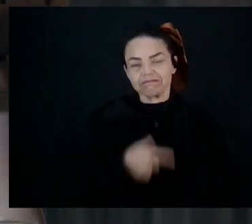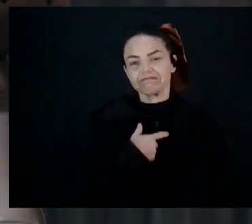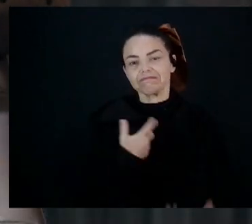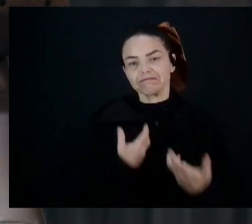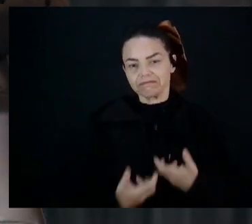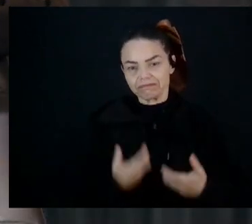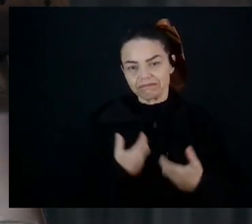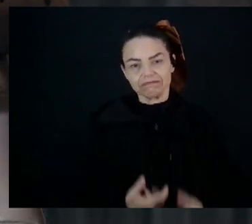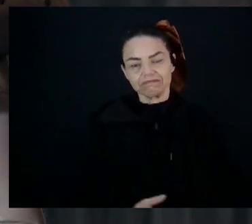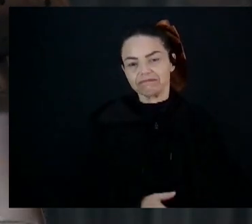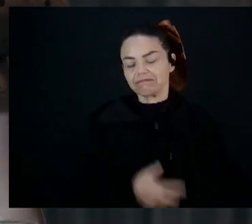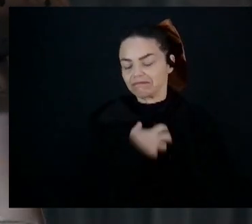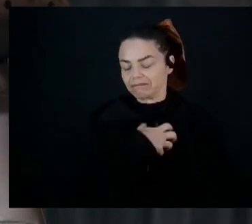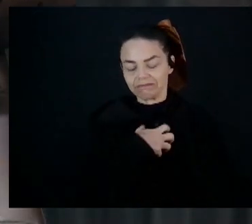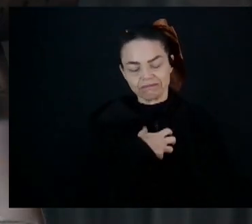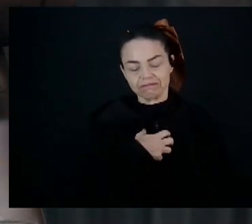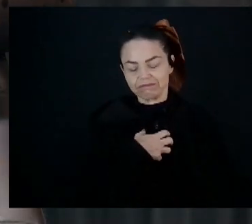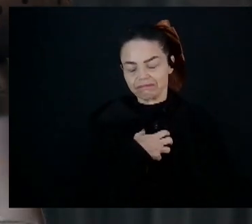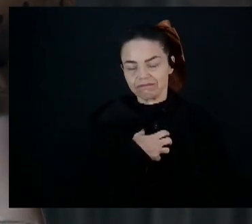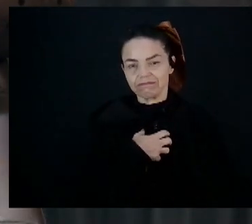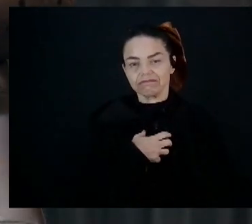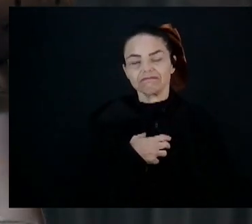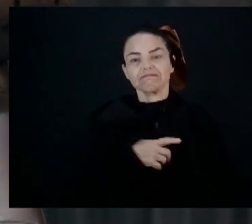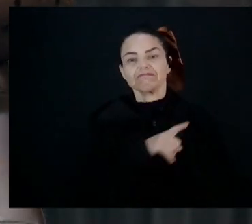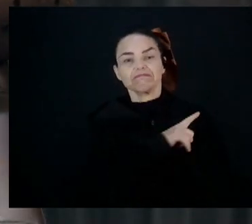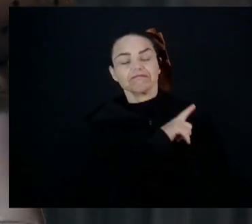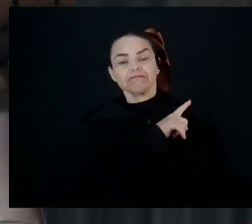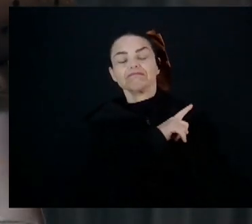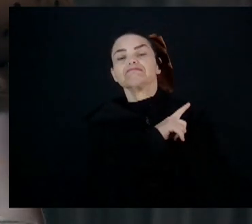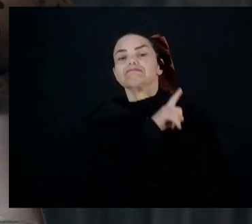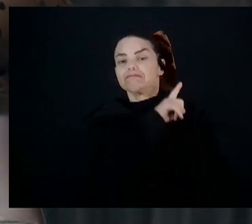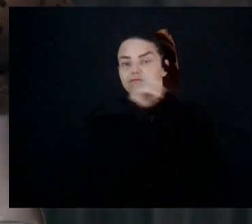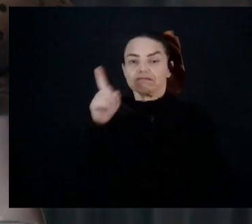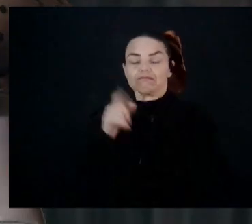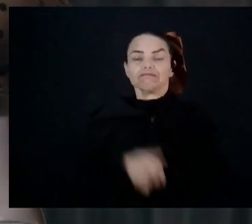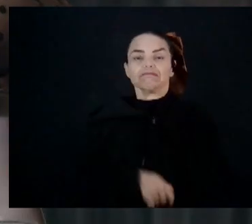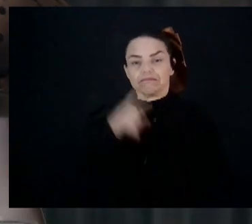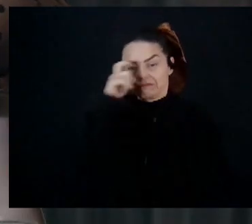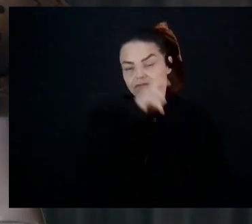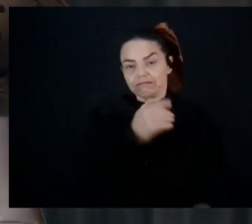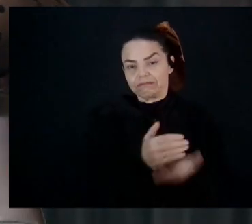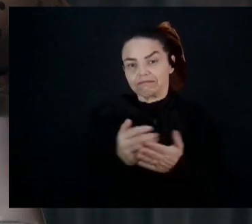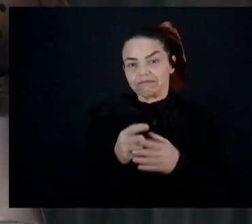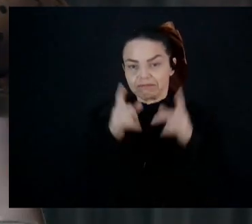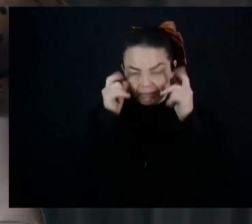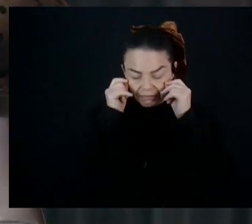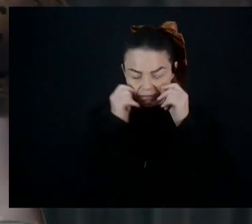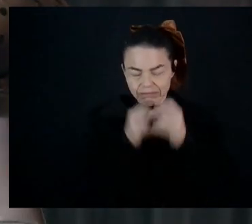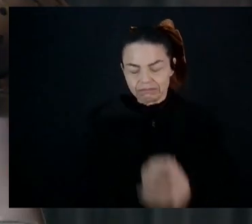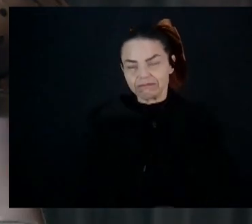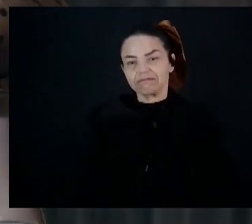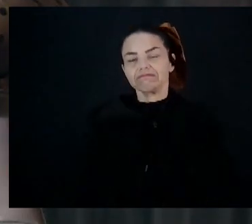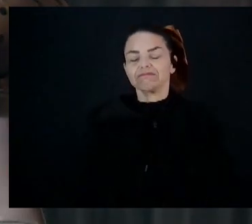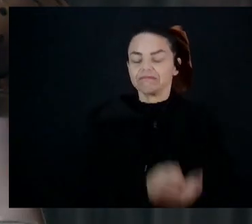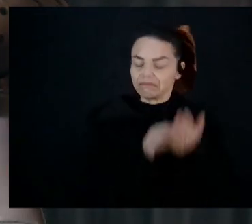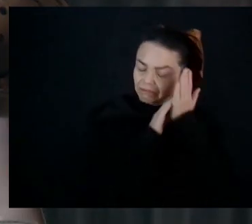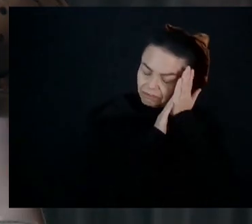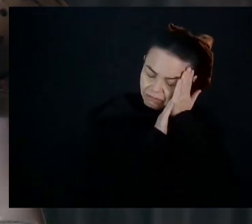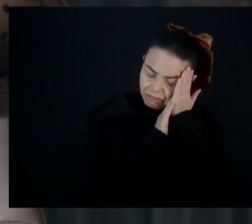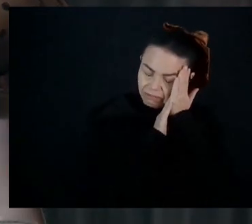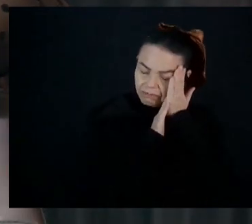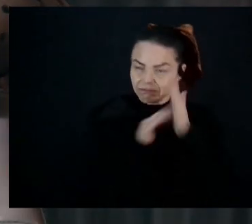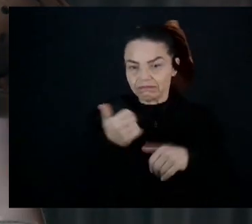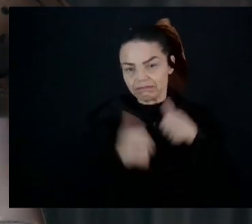não se sente disposto durante o dia, ou que você tem dificuldade para iniciar o sono, é muito importante que você procure uma avaliação de